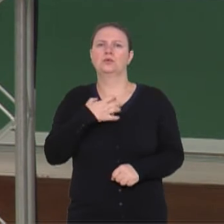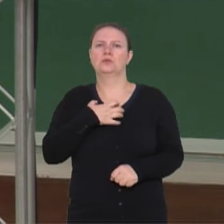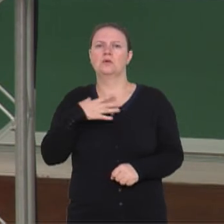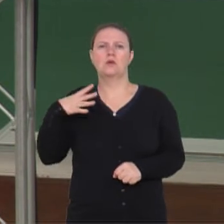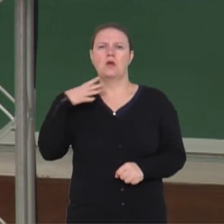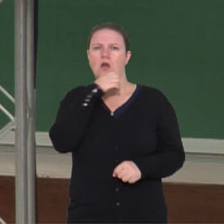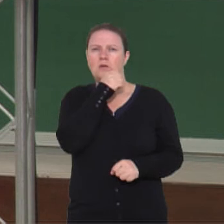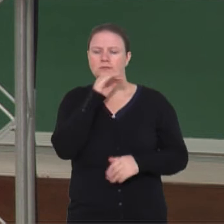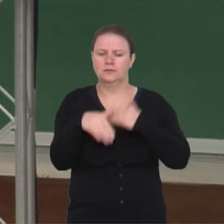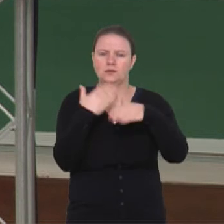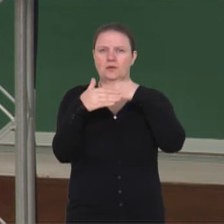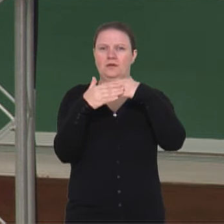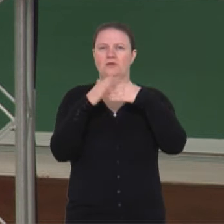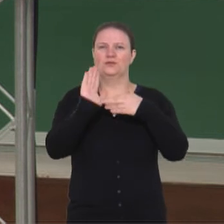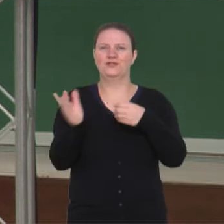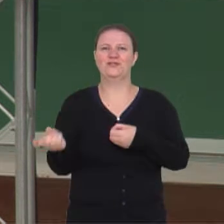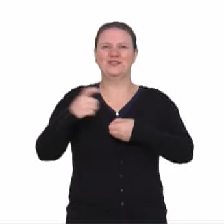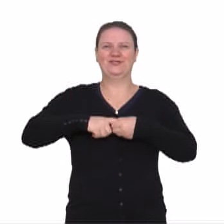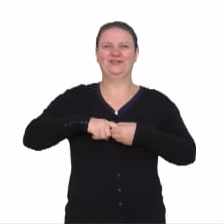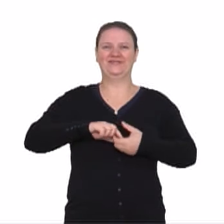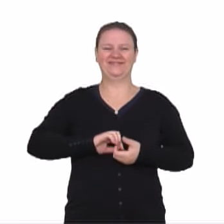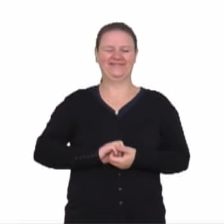se aprimorando. Volto já com vocês.